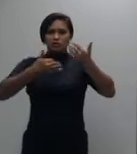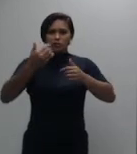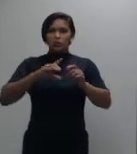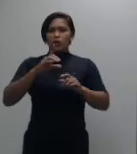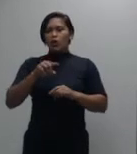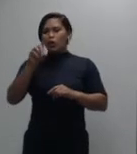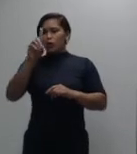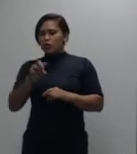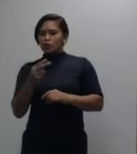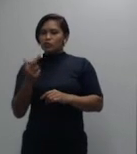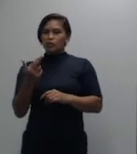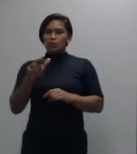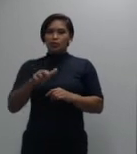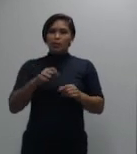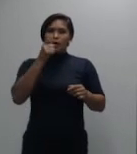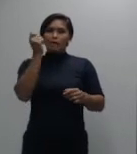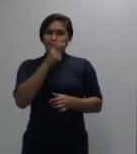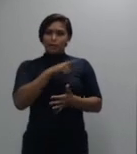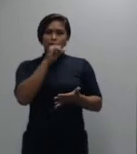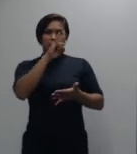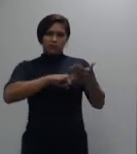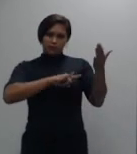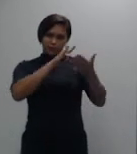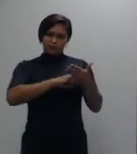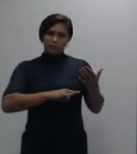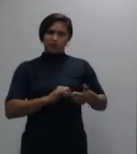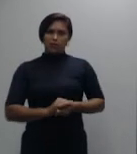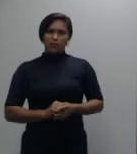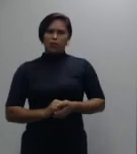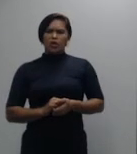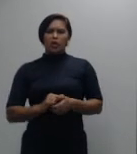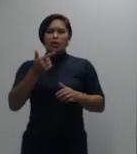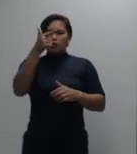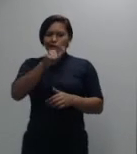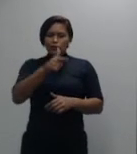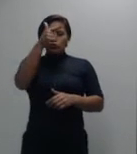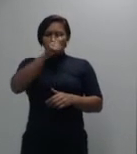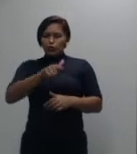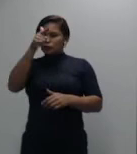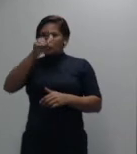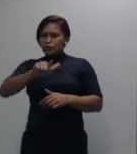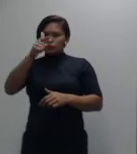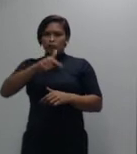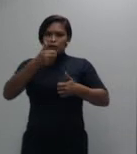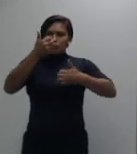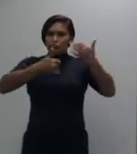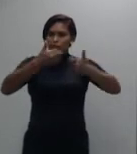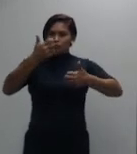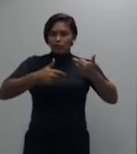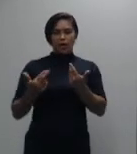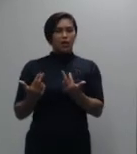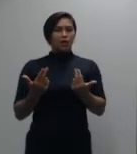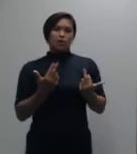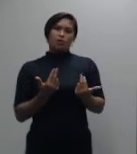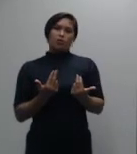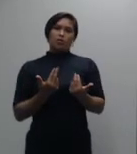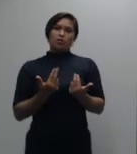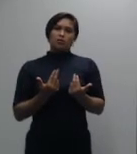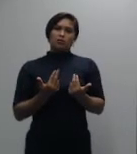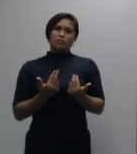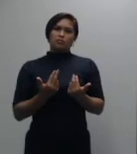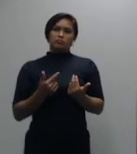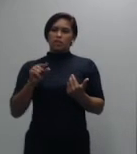Dantas anarita dessas conseguir com documentos tempo todo toda linha de atuação o seu de mar